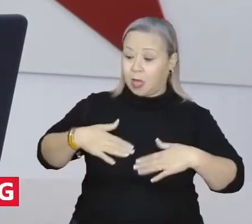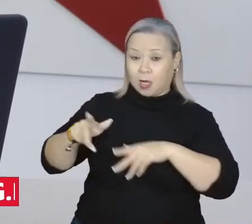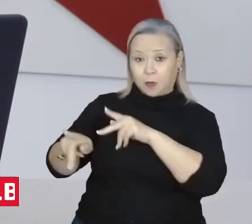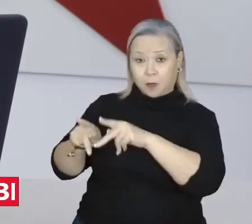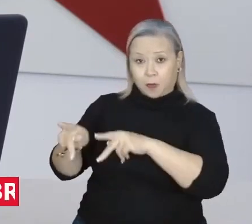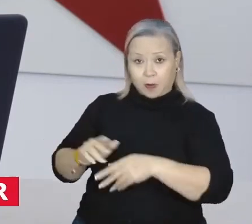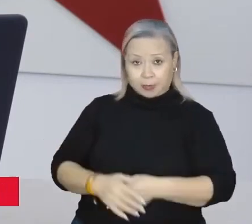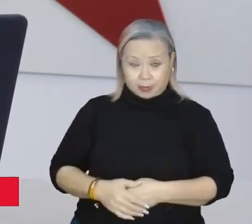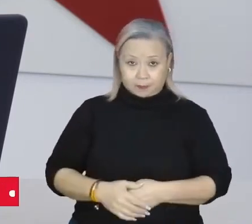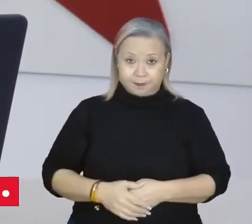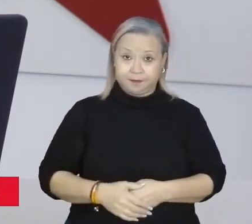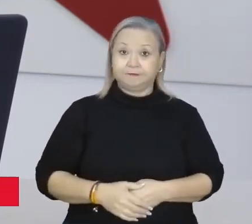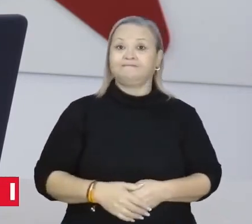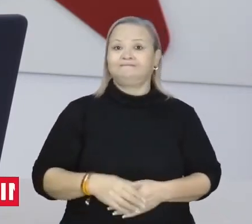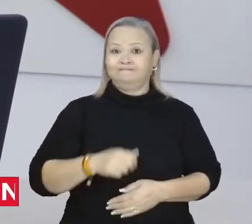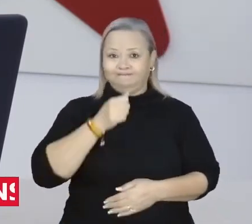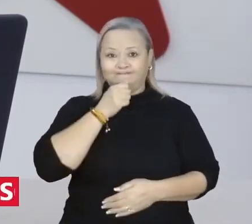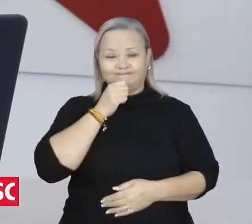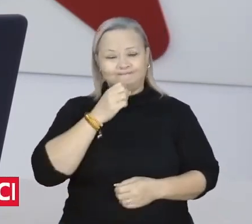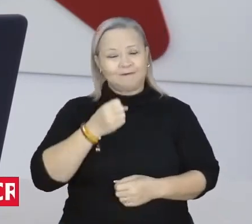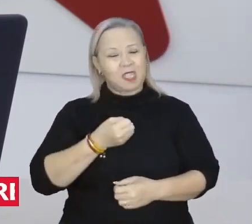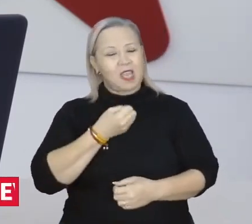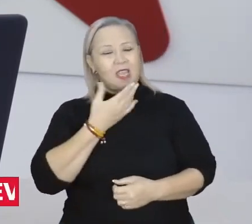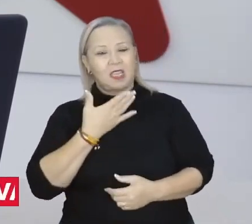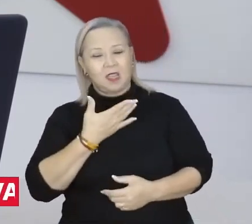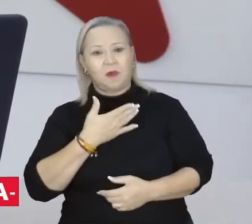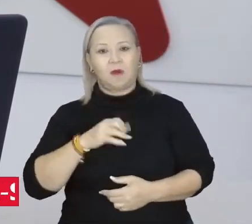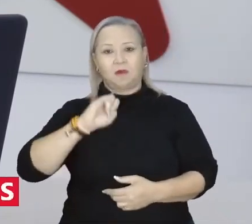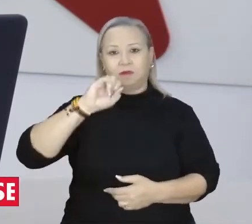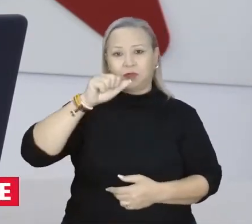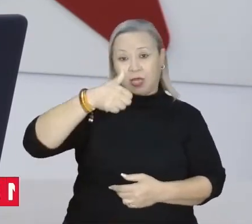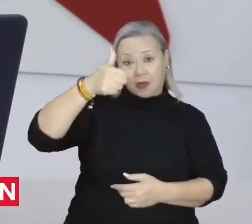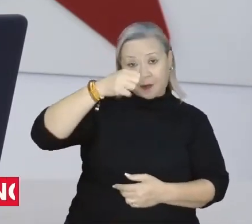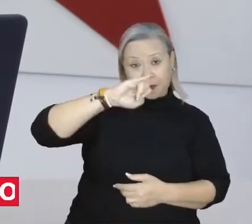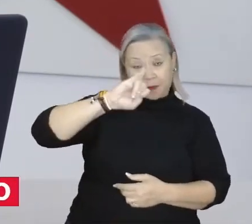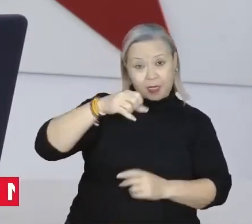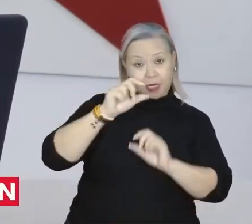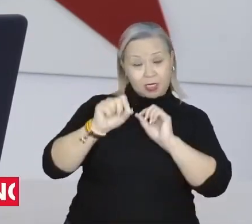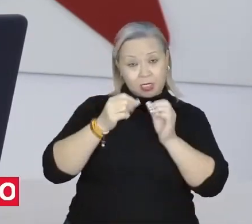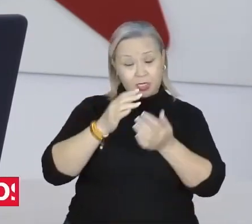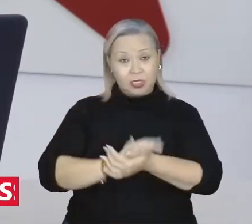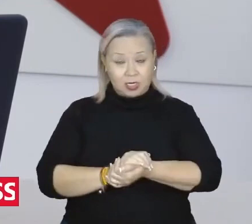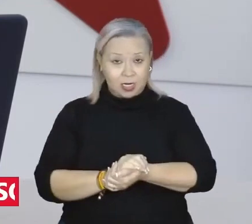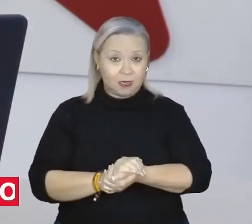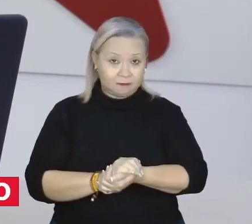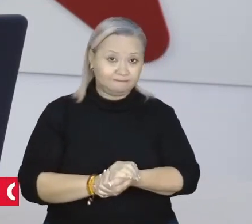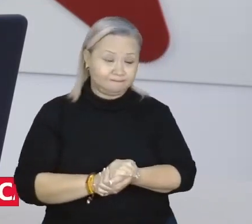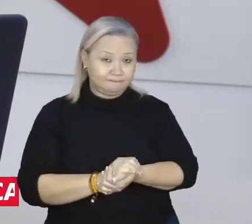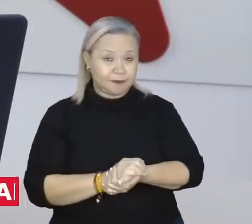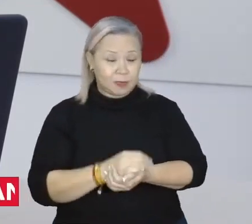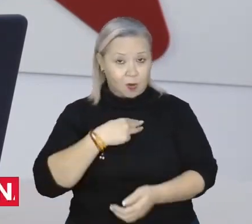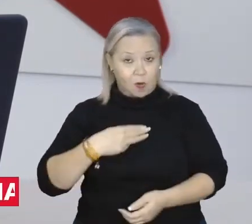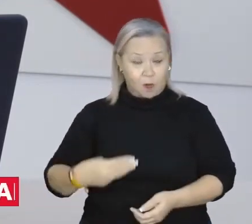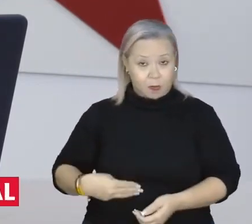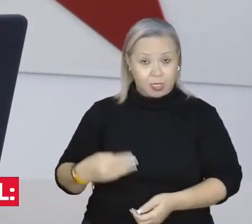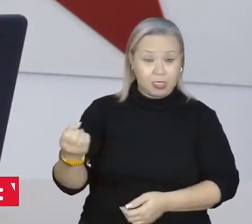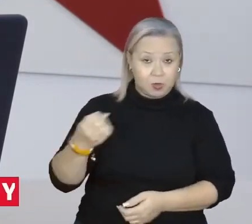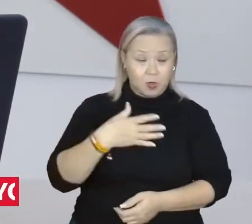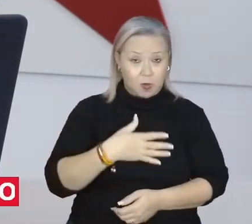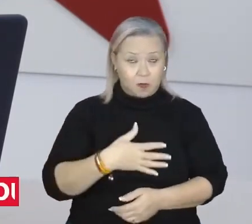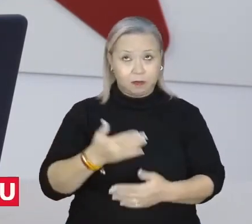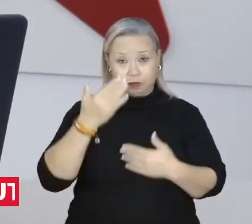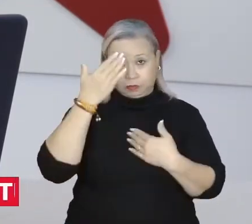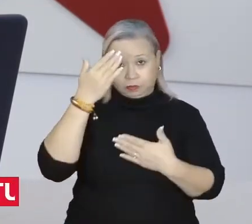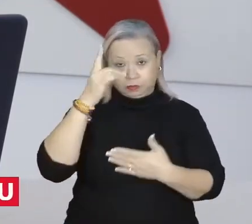1º de janeiro, porque a gente viu que é abandono total. Pastora Gomes comentando: Lula, esse é o nosso presidente e